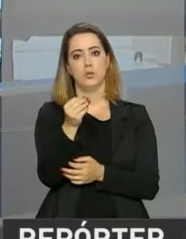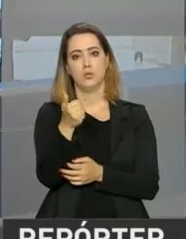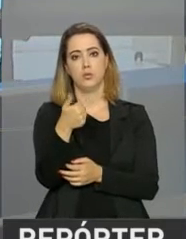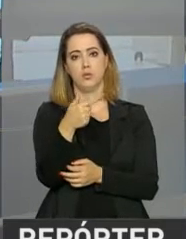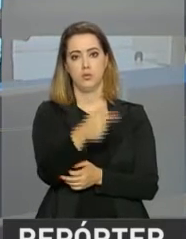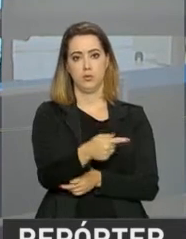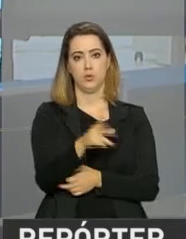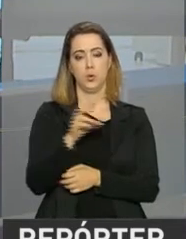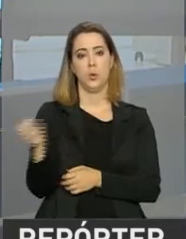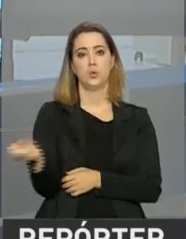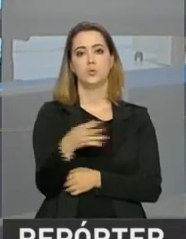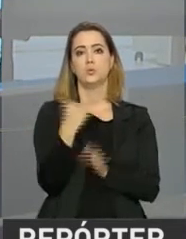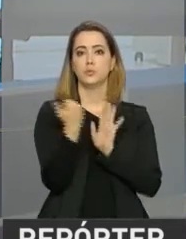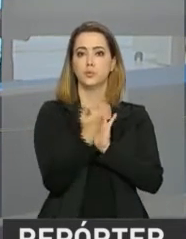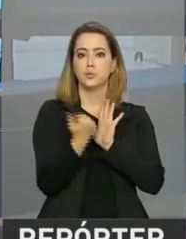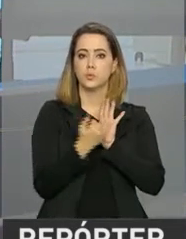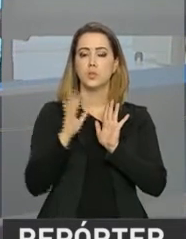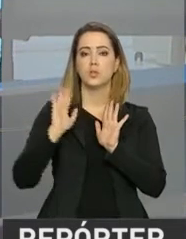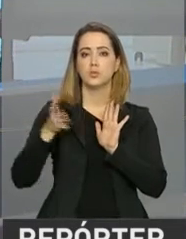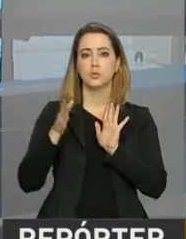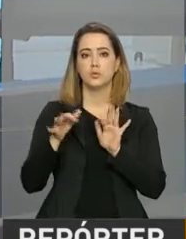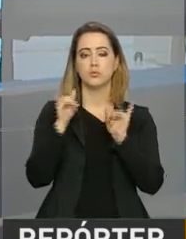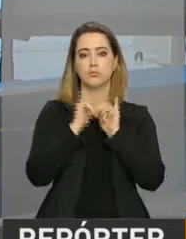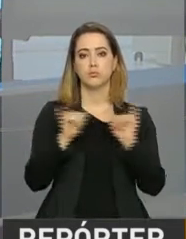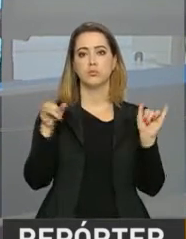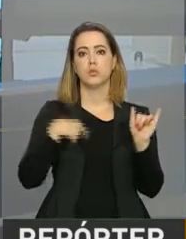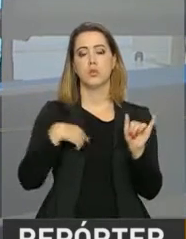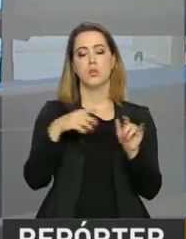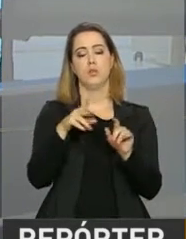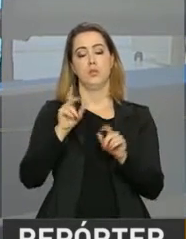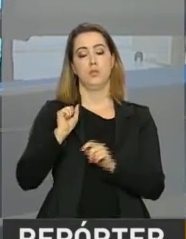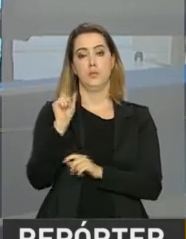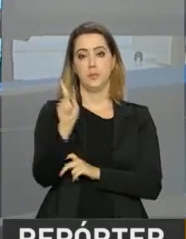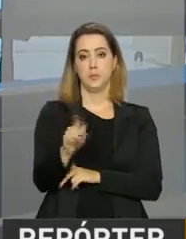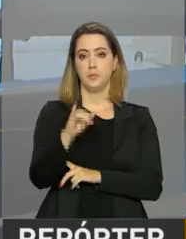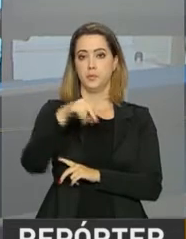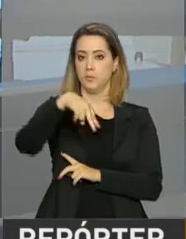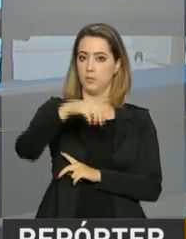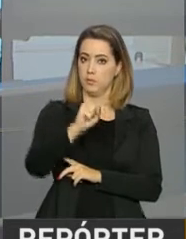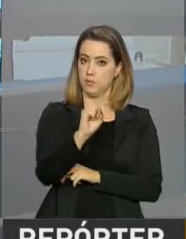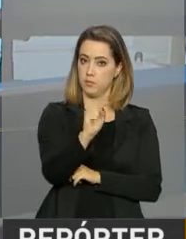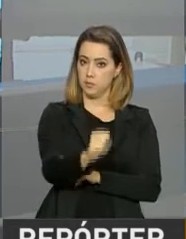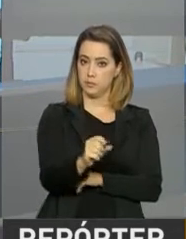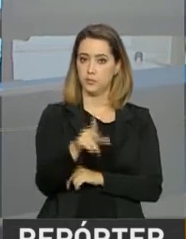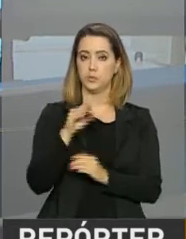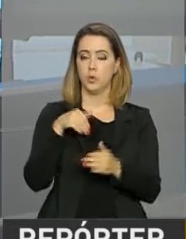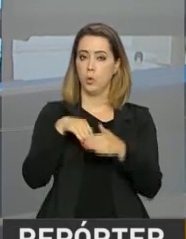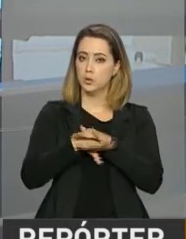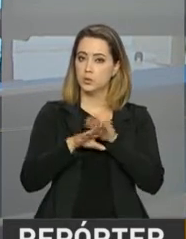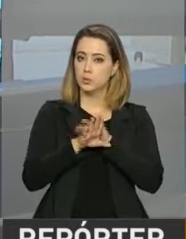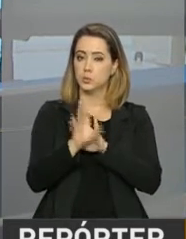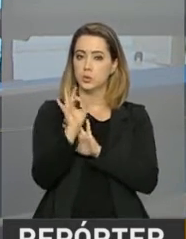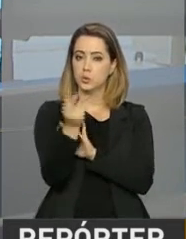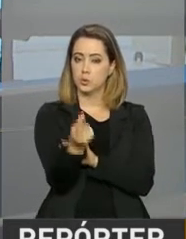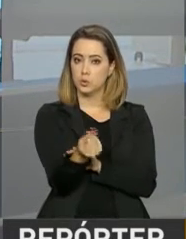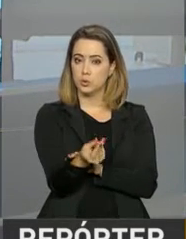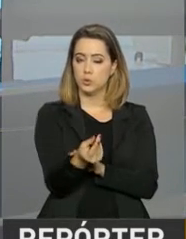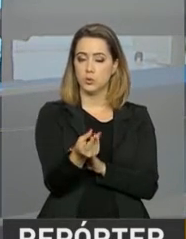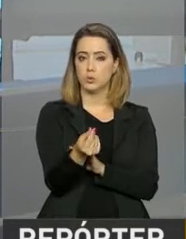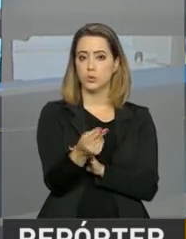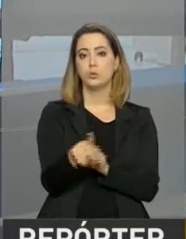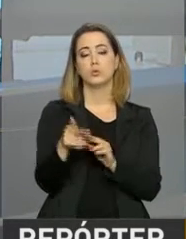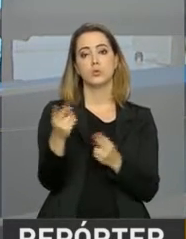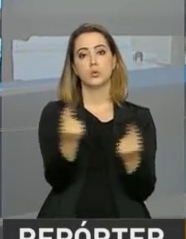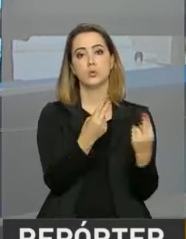2017. O novo calendário já está disponível na página da Previdência Social. Os depósitos seguem a mesma metodologia dos anos